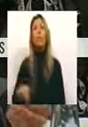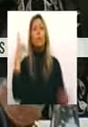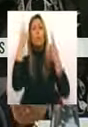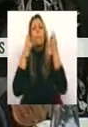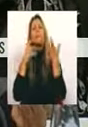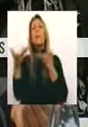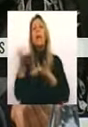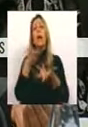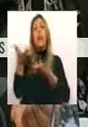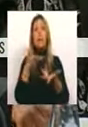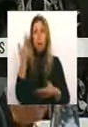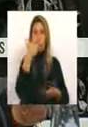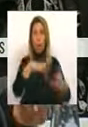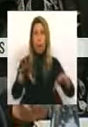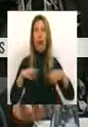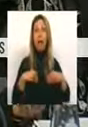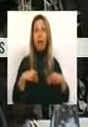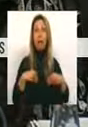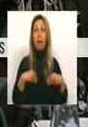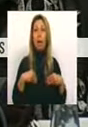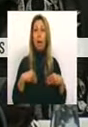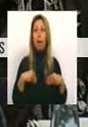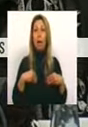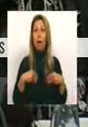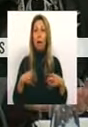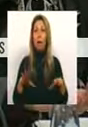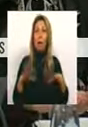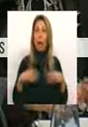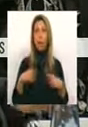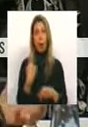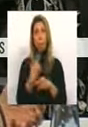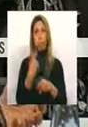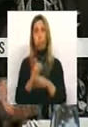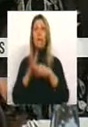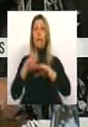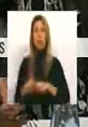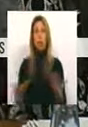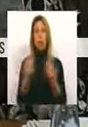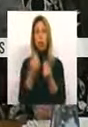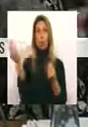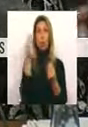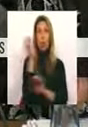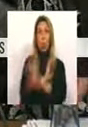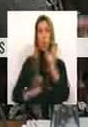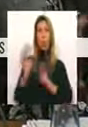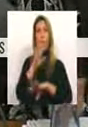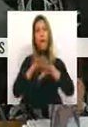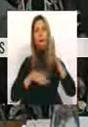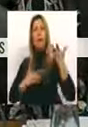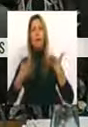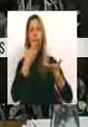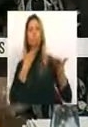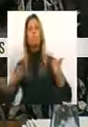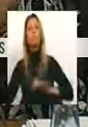e se smithey de alguma forma para além da intervenção conjuntamente com a união européia na ligação entre governo e